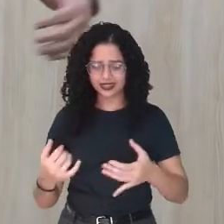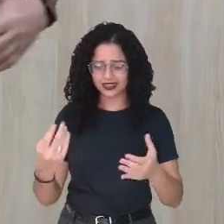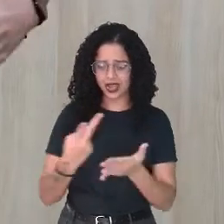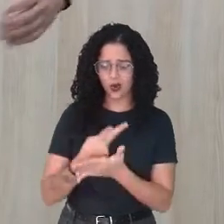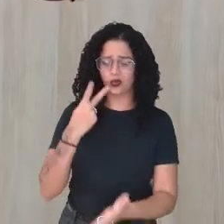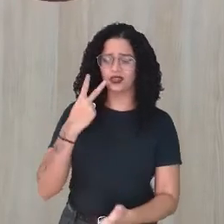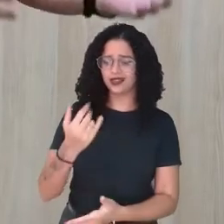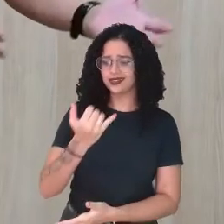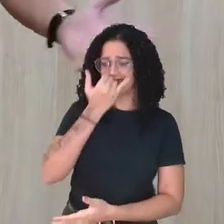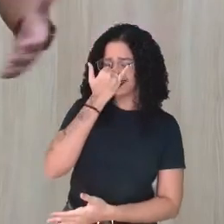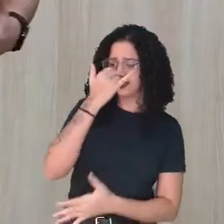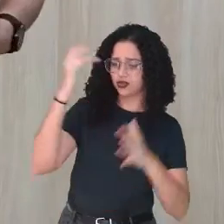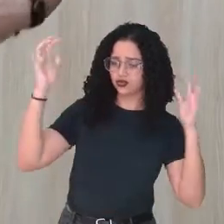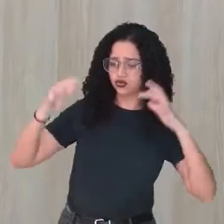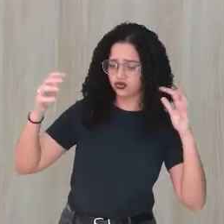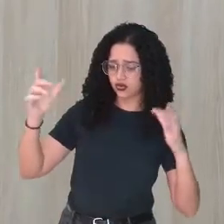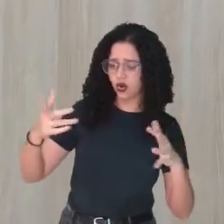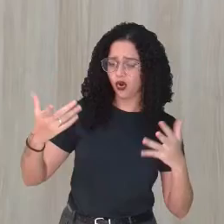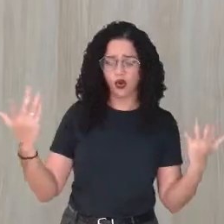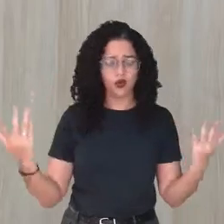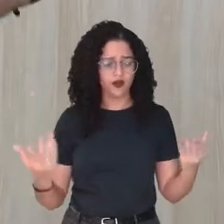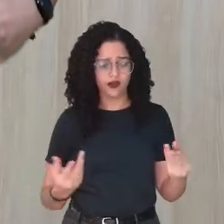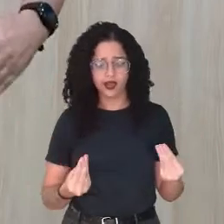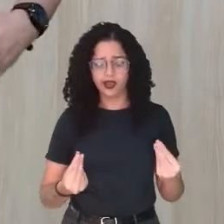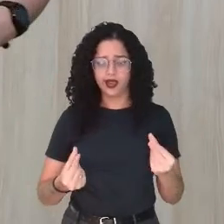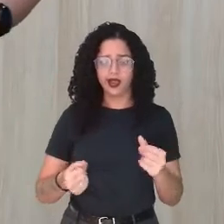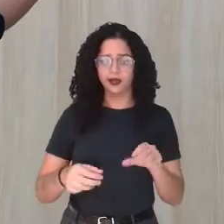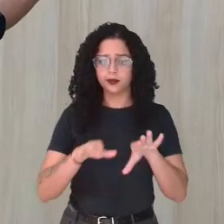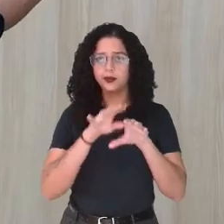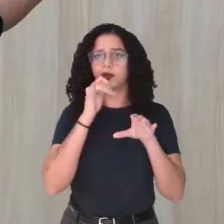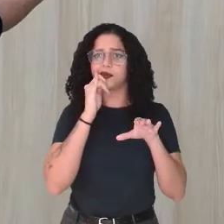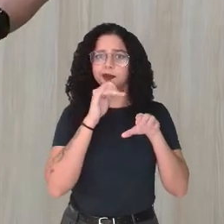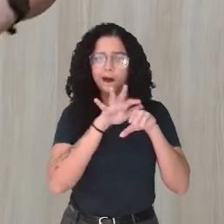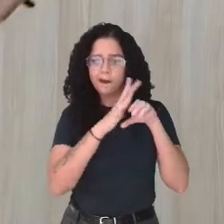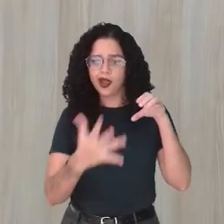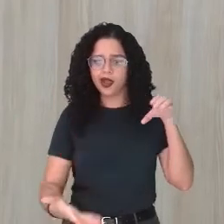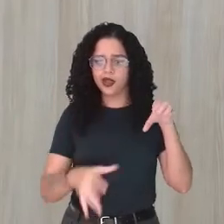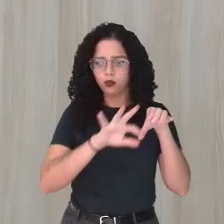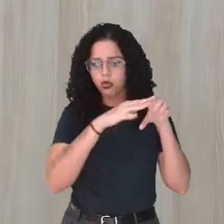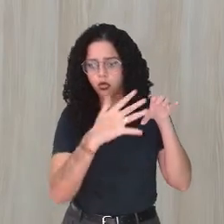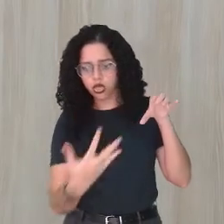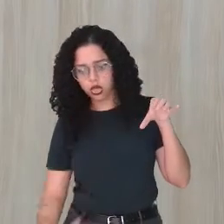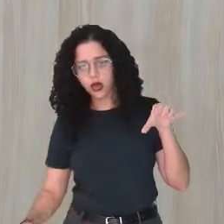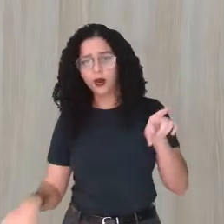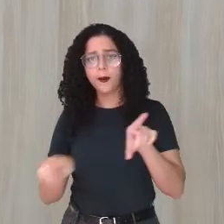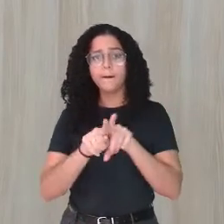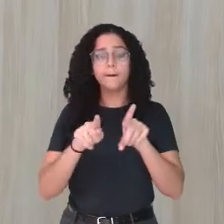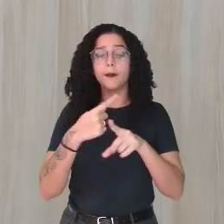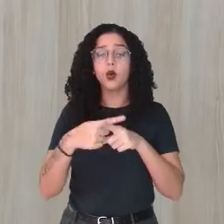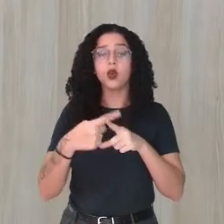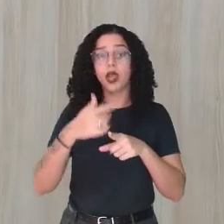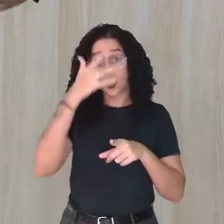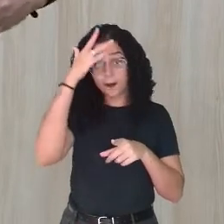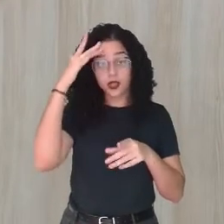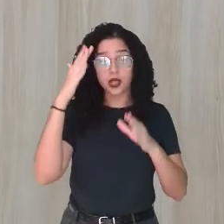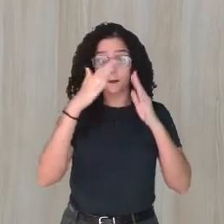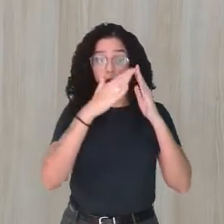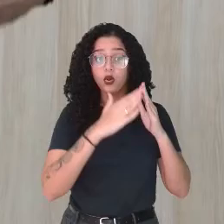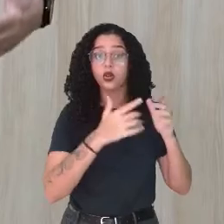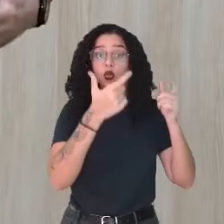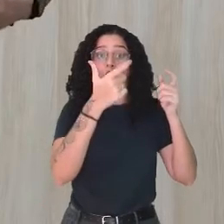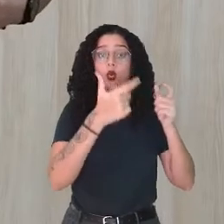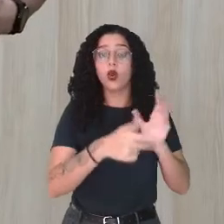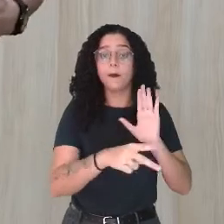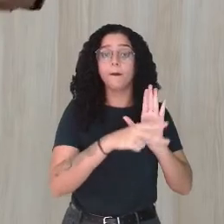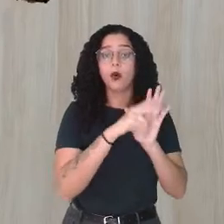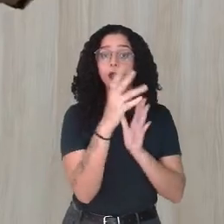acidentes, né? Quando chove, vem o deslizamento de barreira, né? Porque o pessoal está ocupando um terreno, um